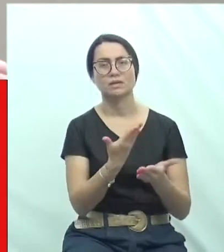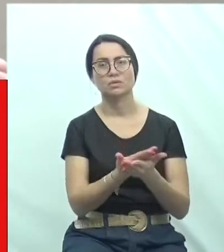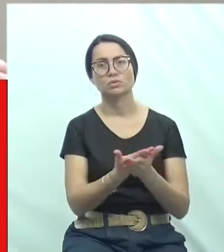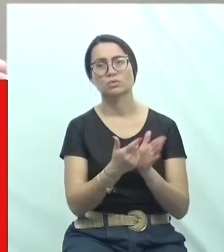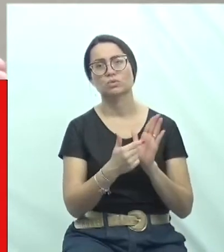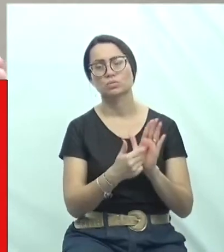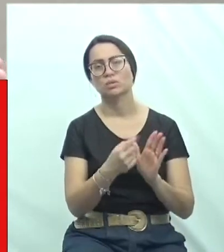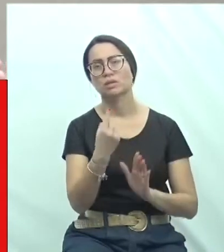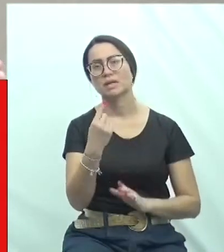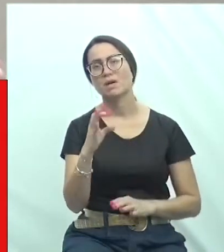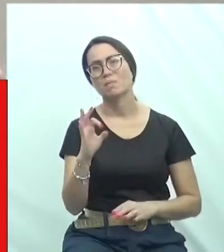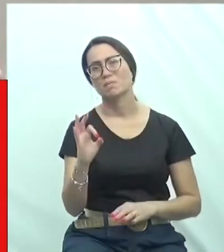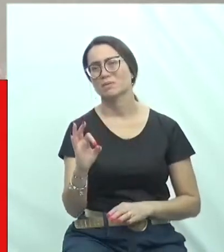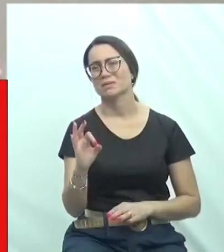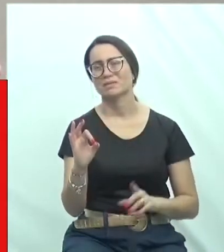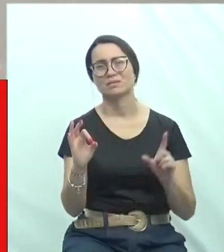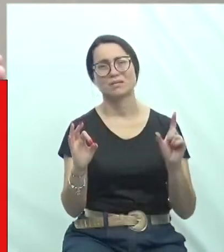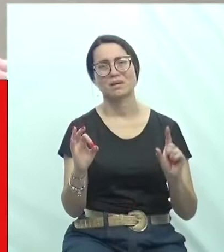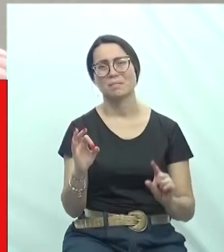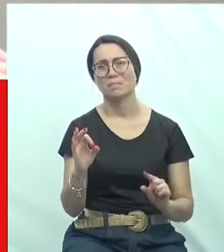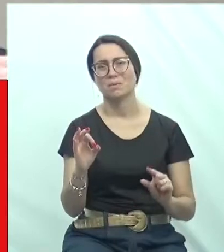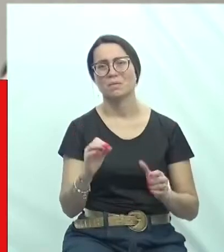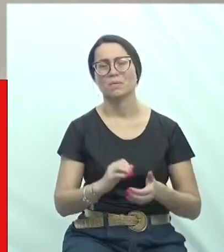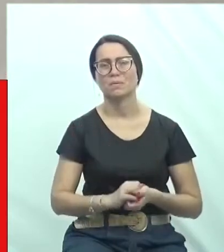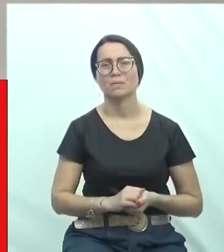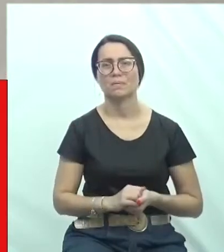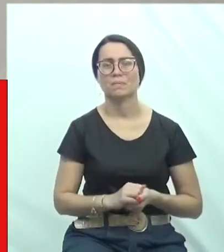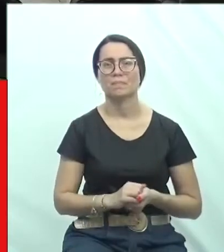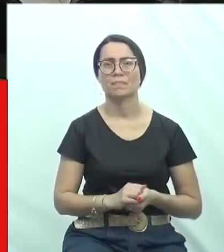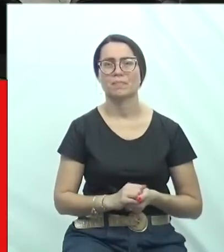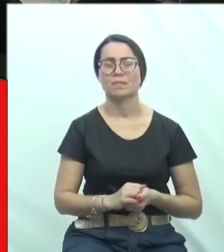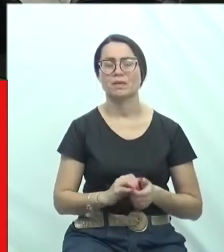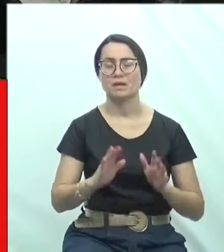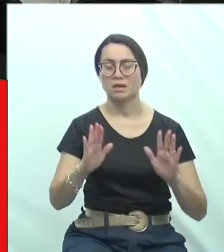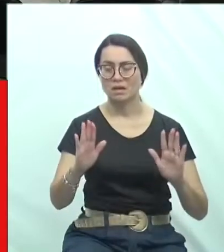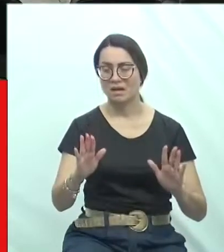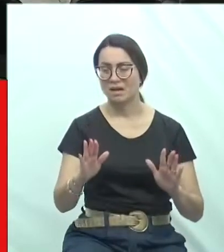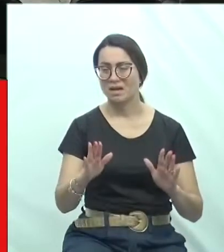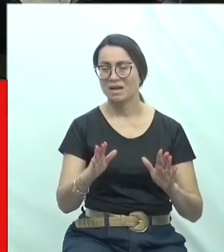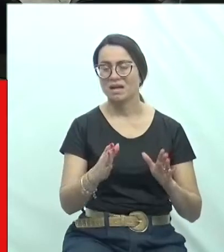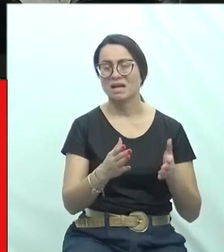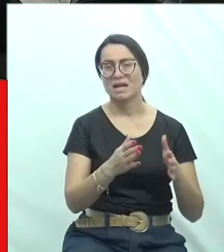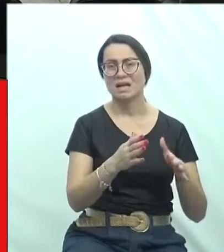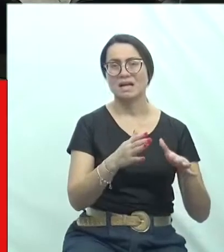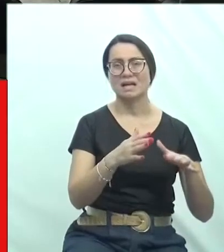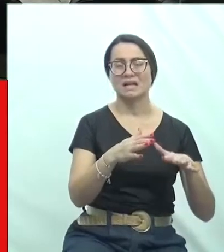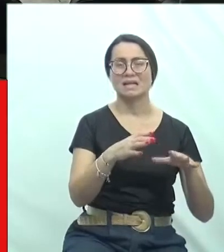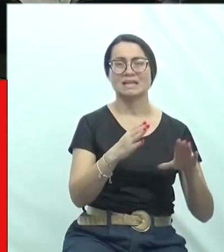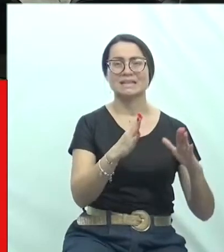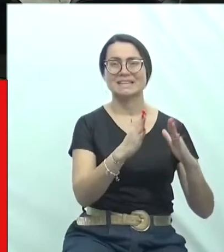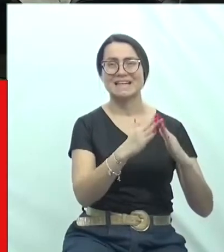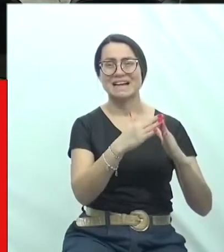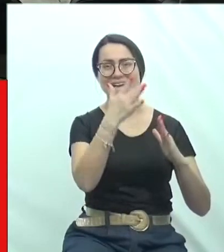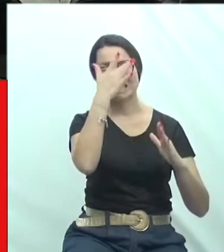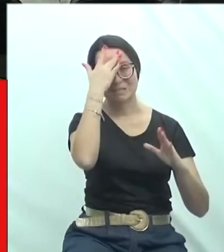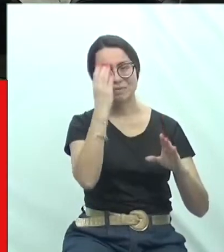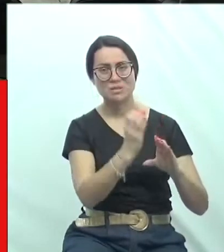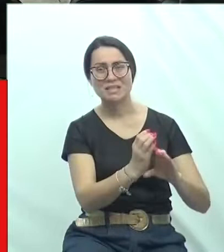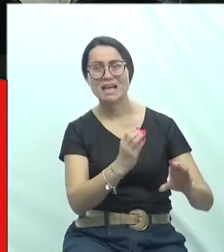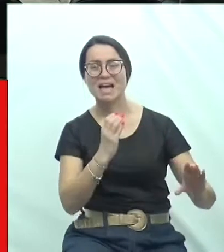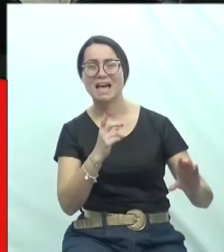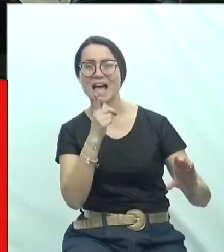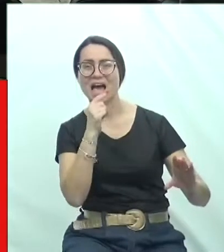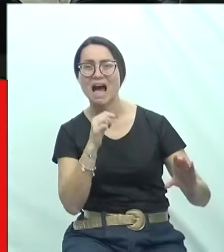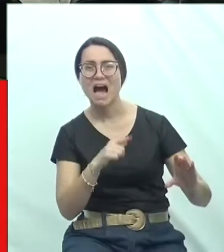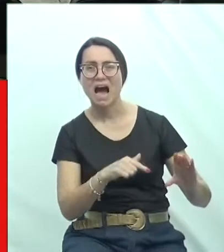1%, 1% é irrisório. Isso existe. Não chega ar na rede. Por isso que a gente usa essas ventosas, mas a gente utiliza ventosas